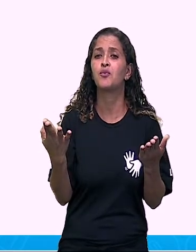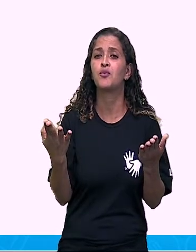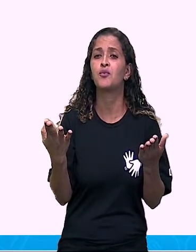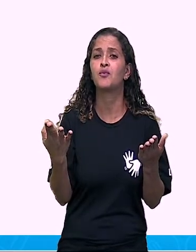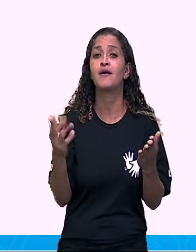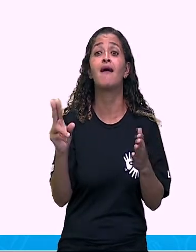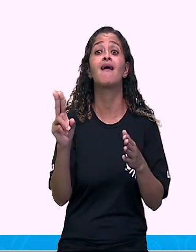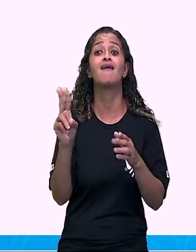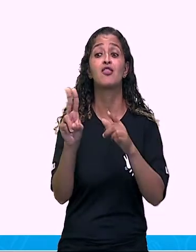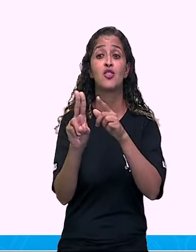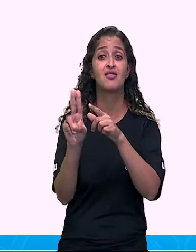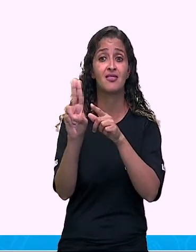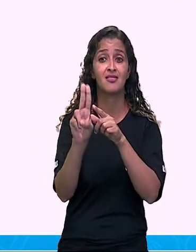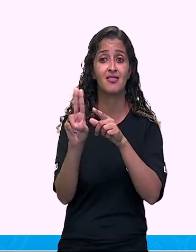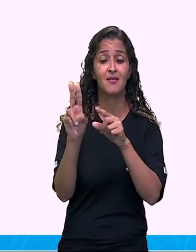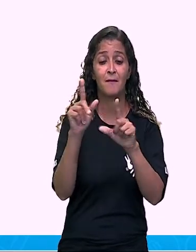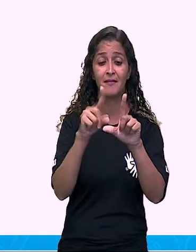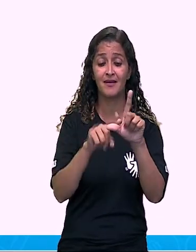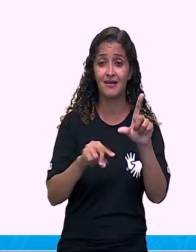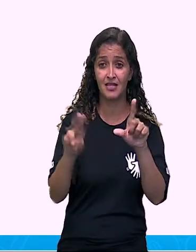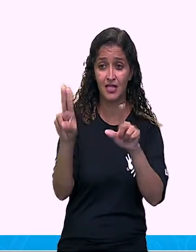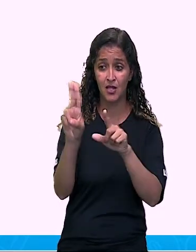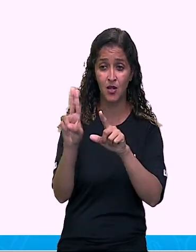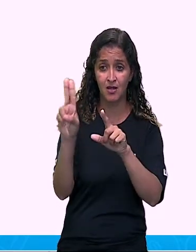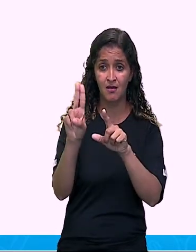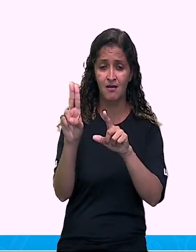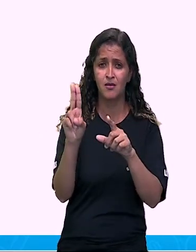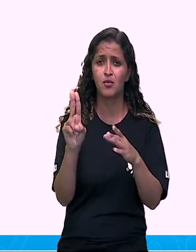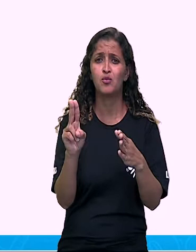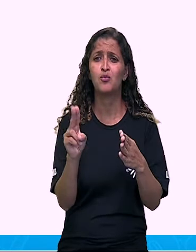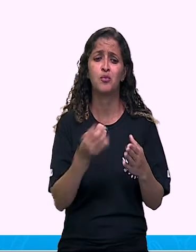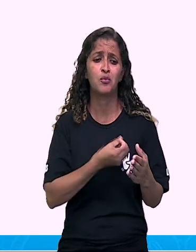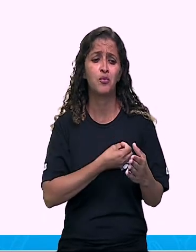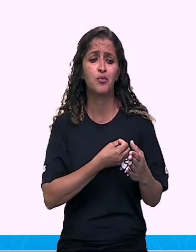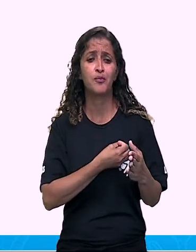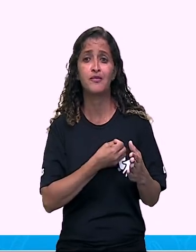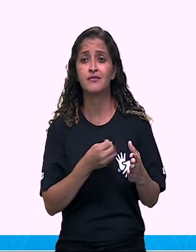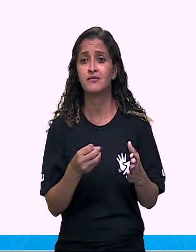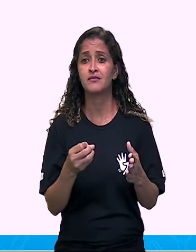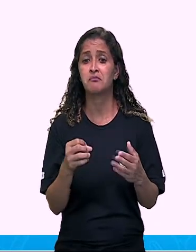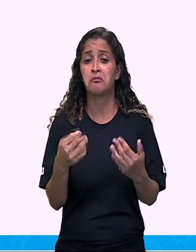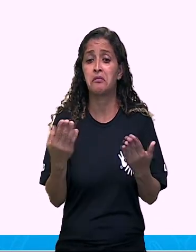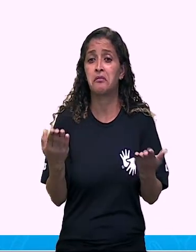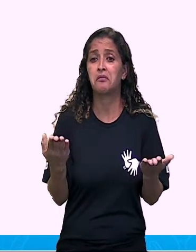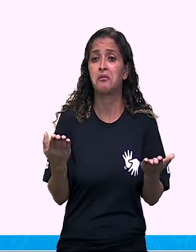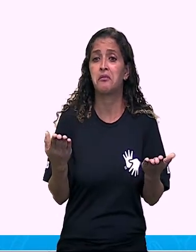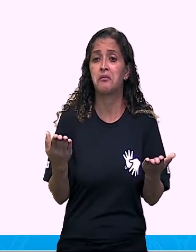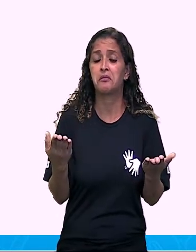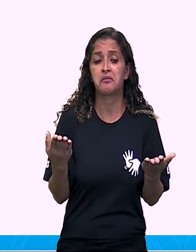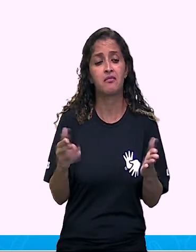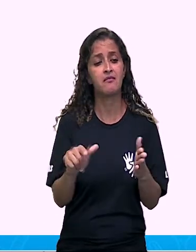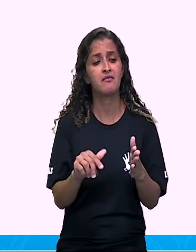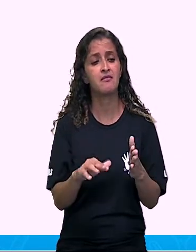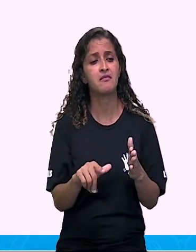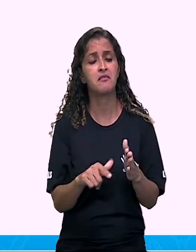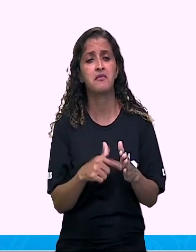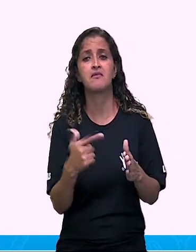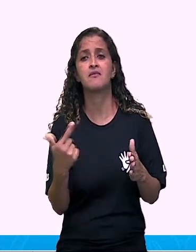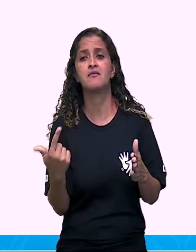da unidade. Qual que é o número que está vindo ali primeiro? É o número 6.